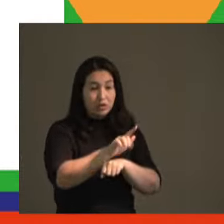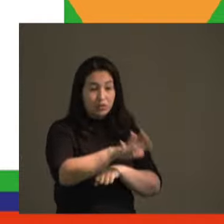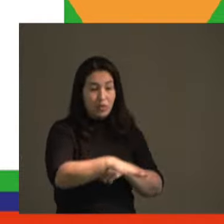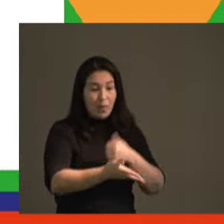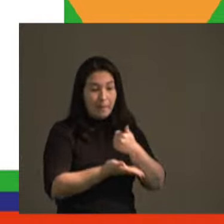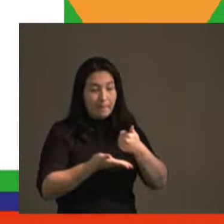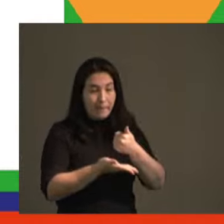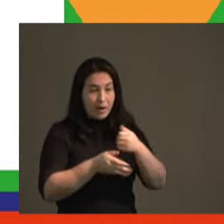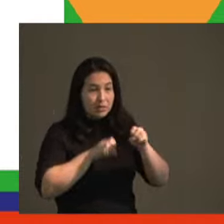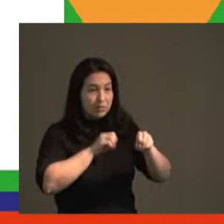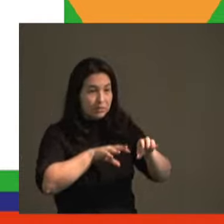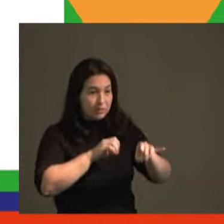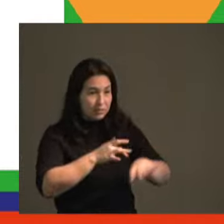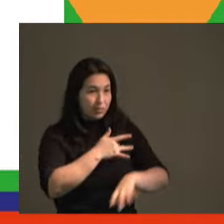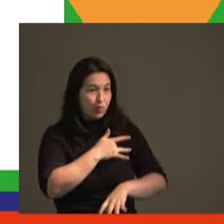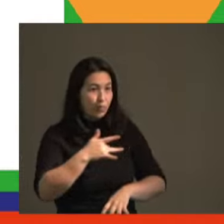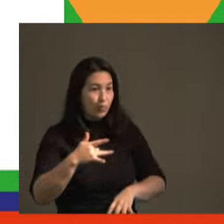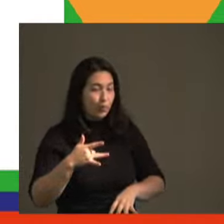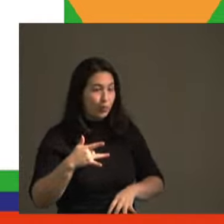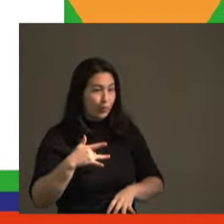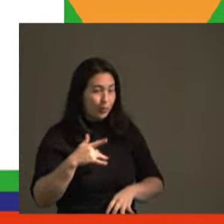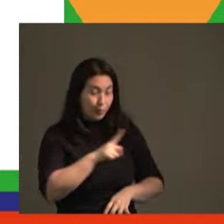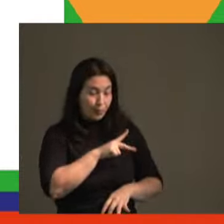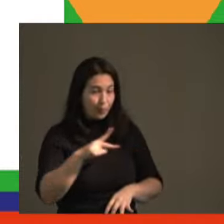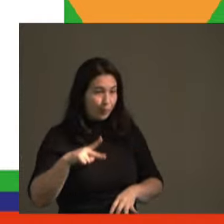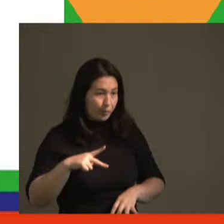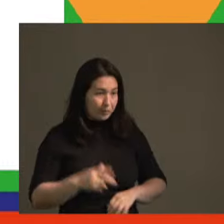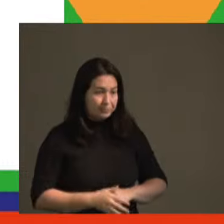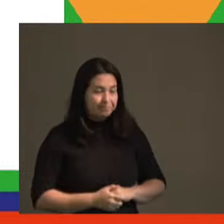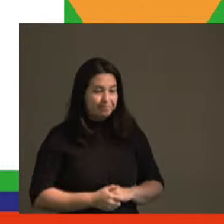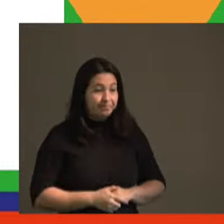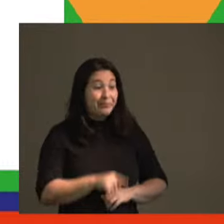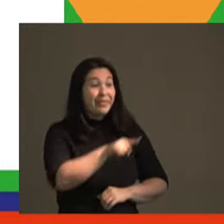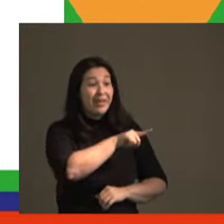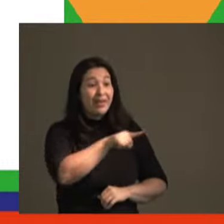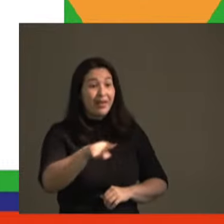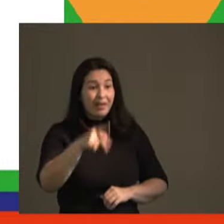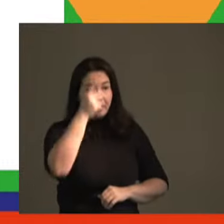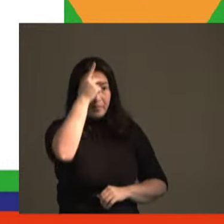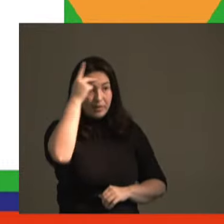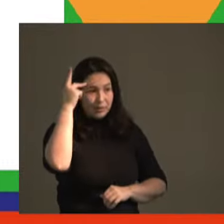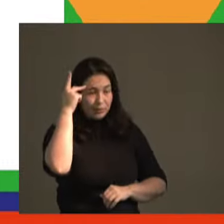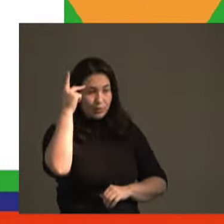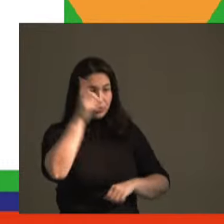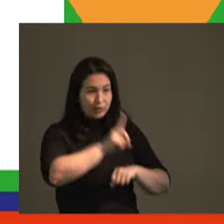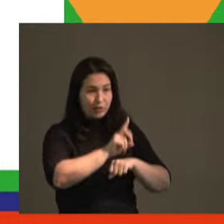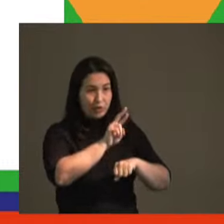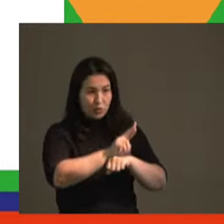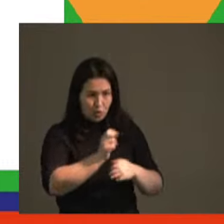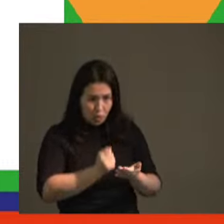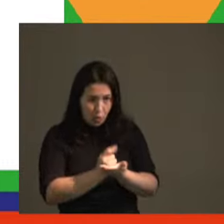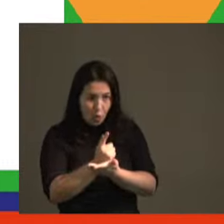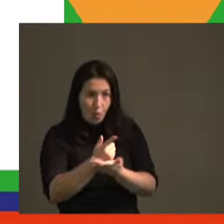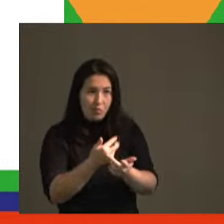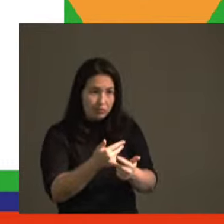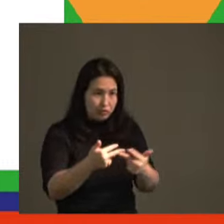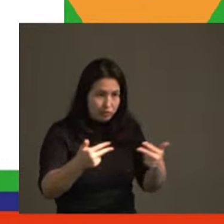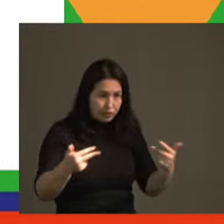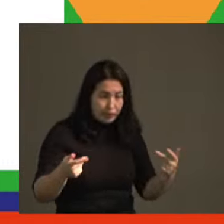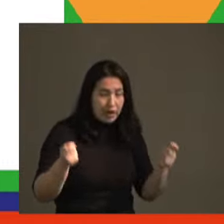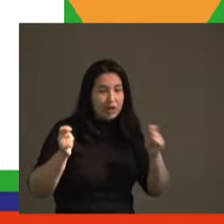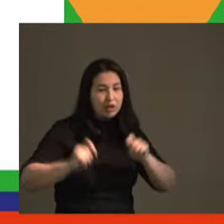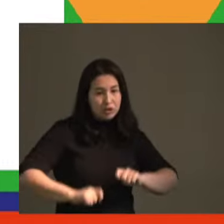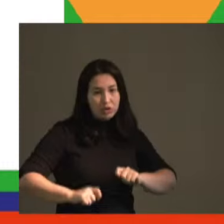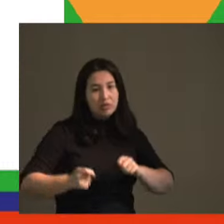Público. Aquela capacitação que eu falei, que os diretores vão fazer a compra das tecnologias e as prestações de contas, está